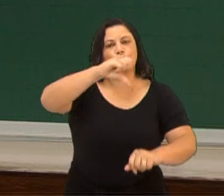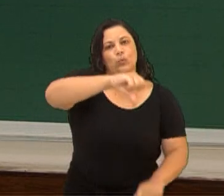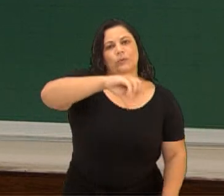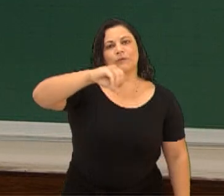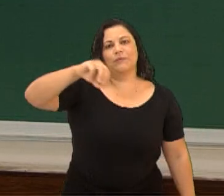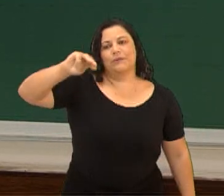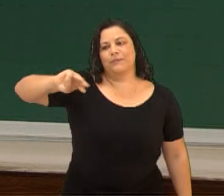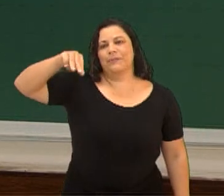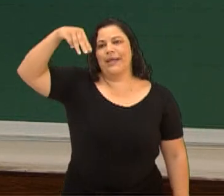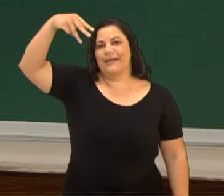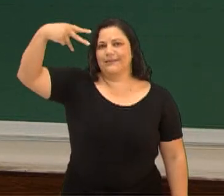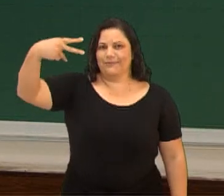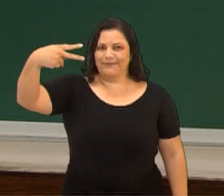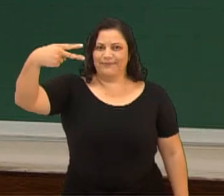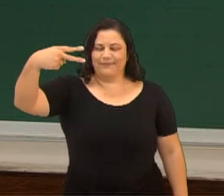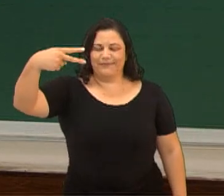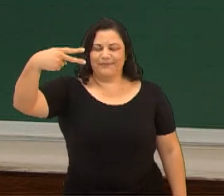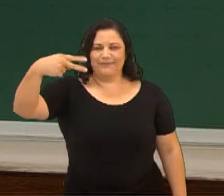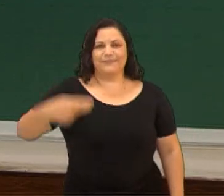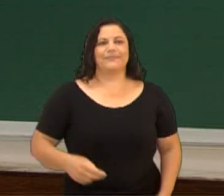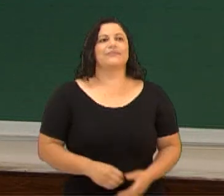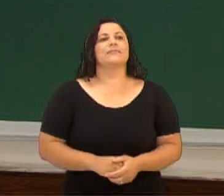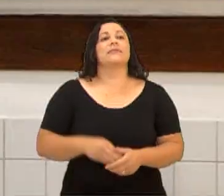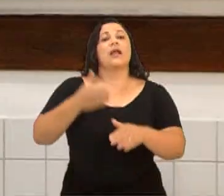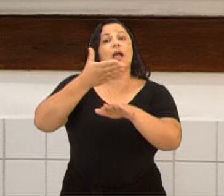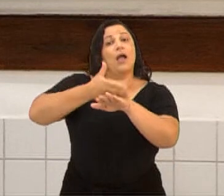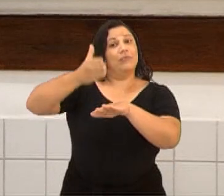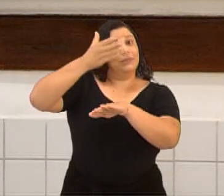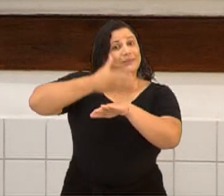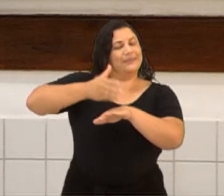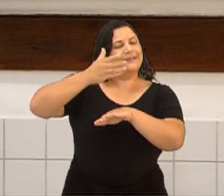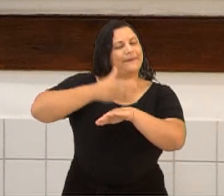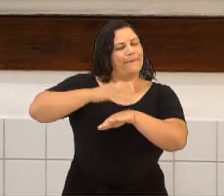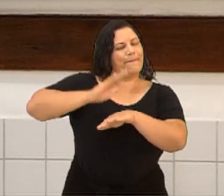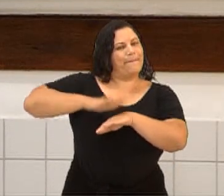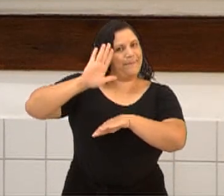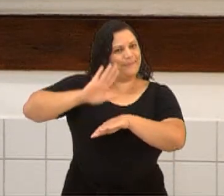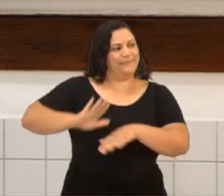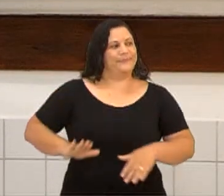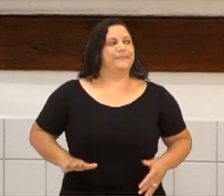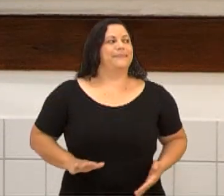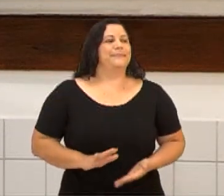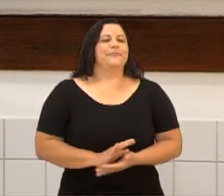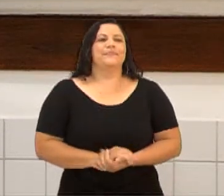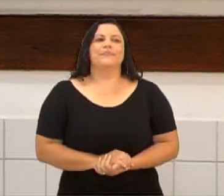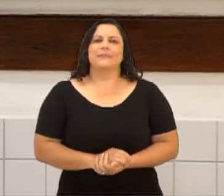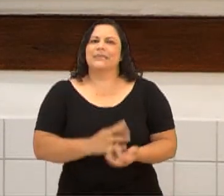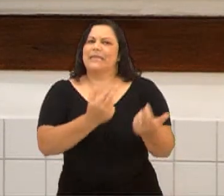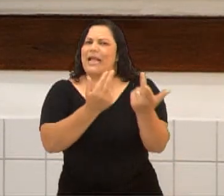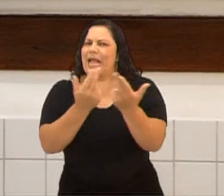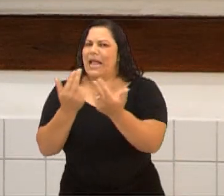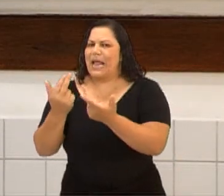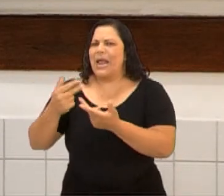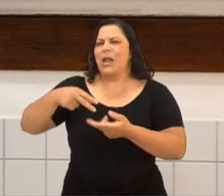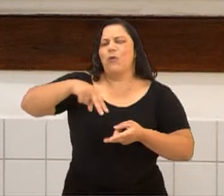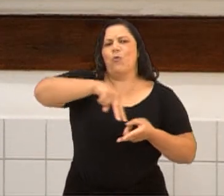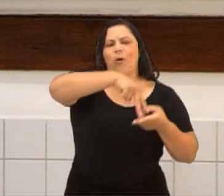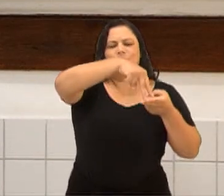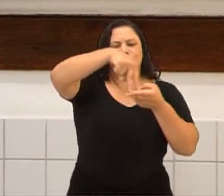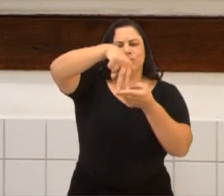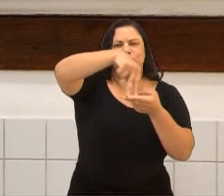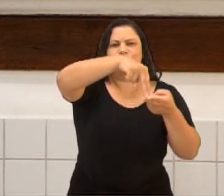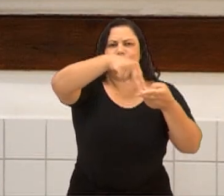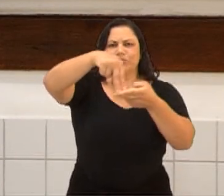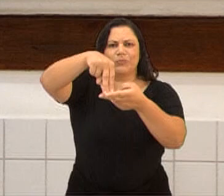quadrados. Certinho? Vamos praticar mais um pouquinho então? É igual andar de skate, quanto mais pratica a